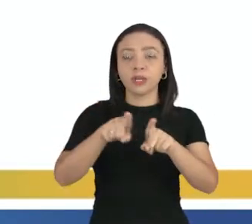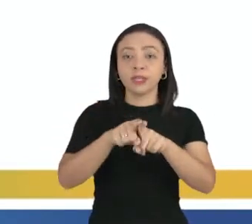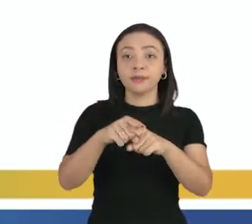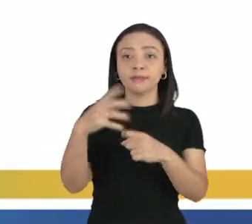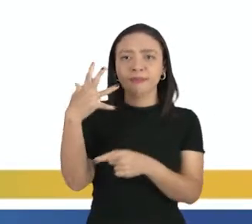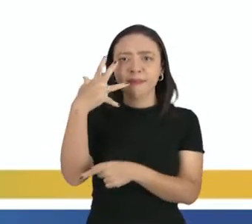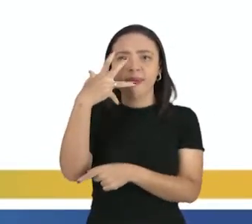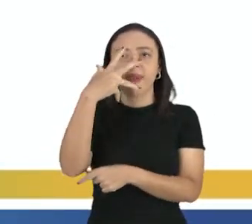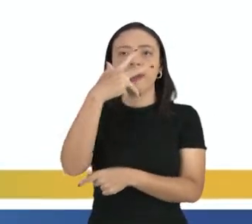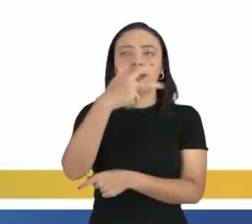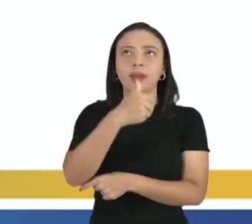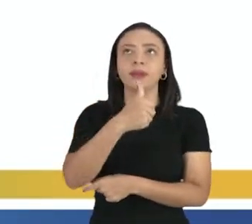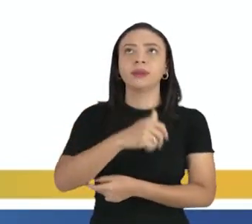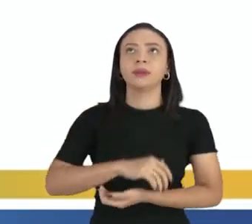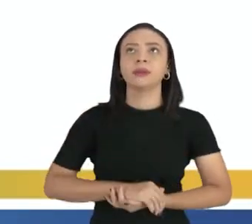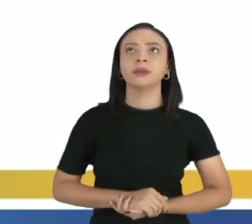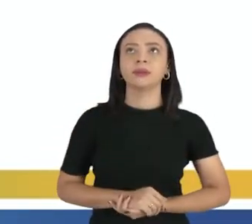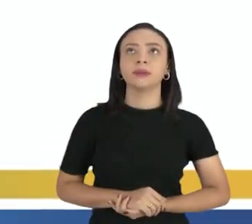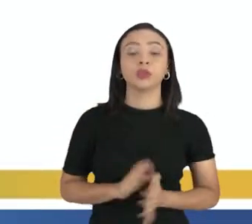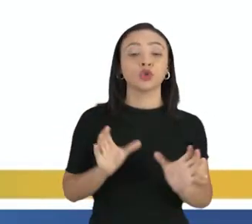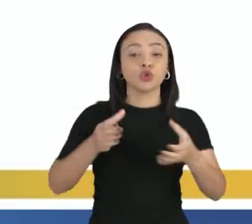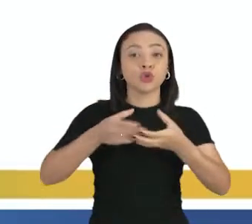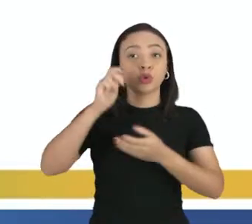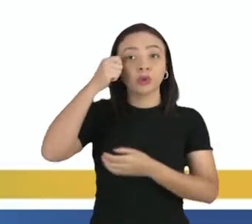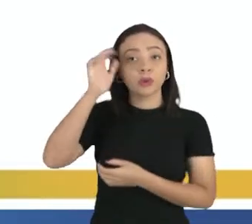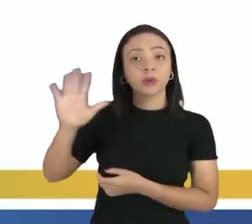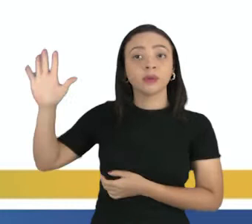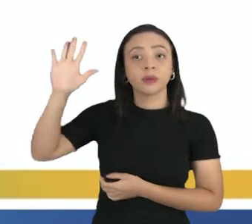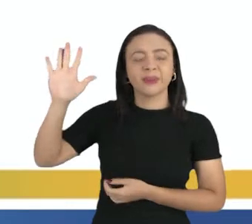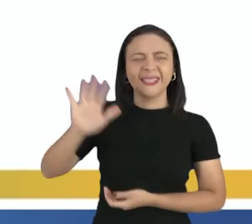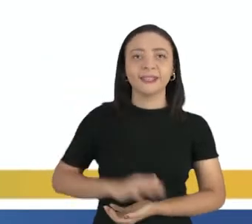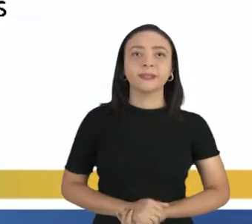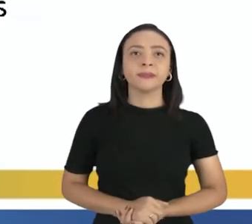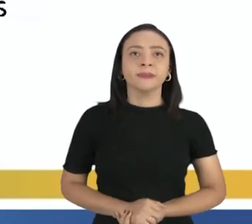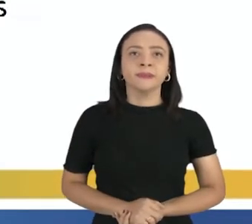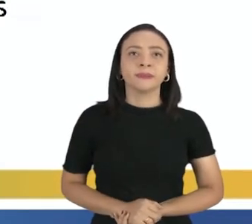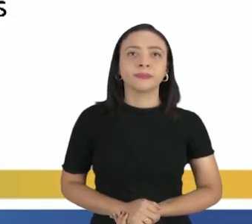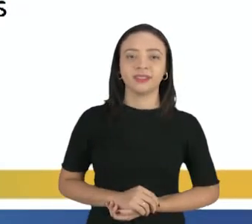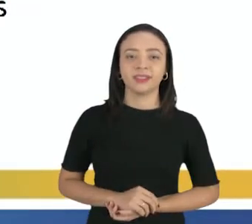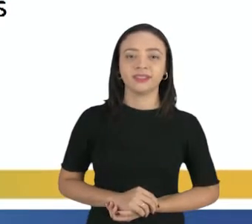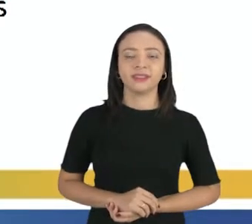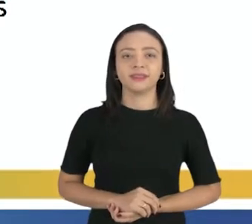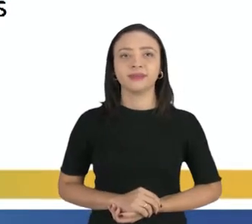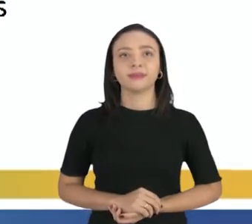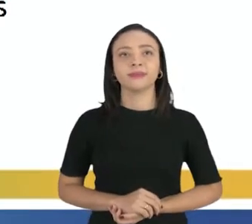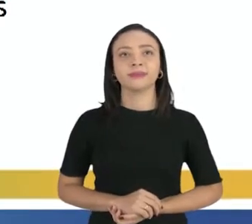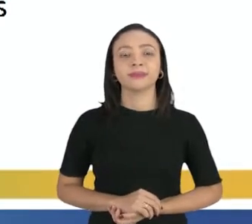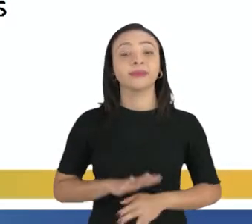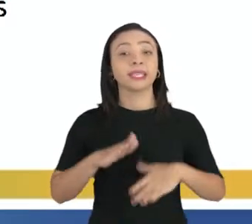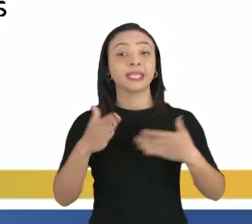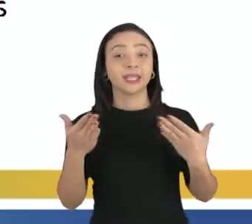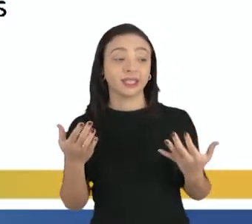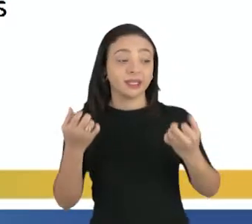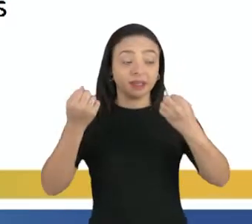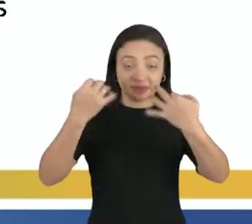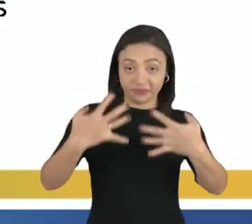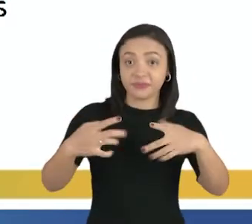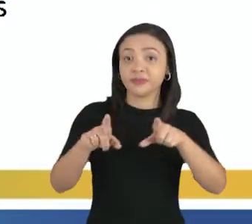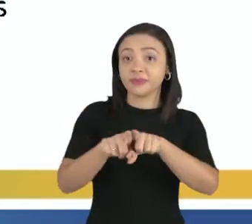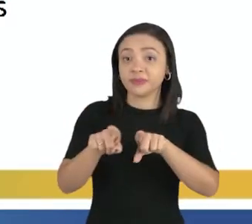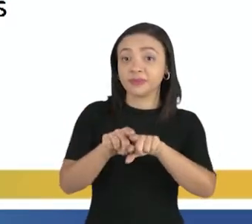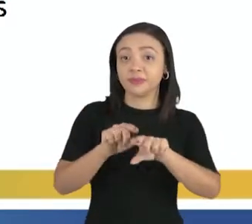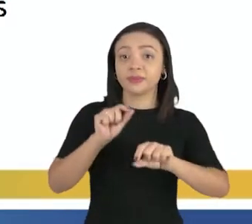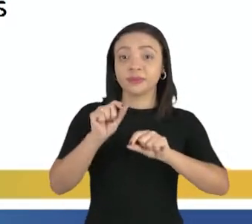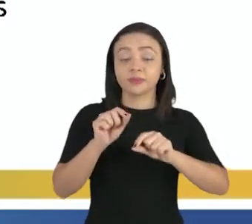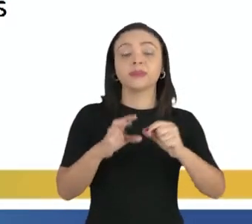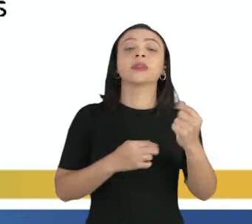de beleza para as tribos africanas. Vamos lá então, gente? Nós vamos falar também hoje sobre